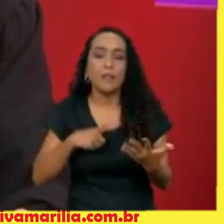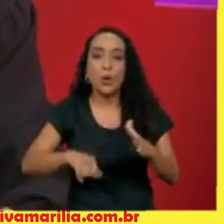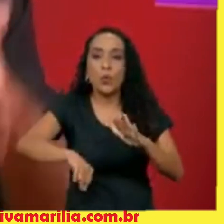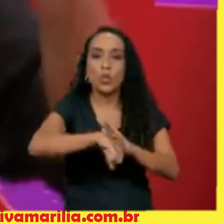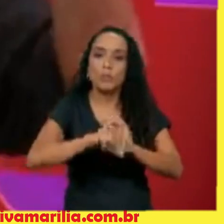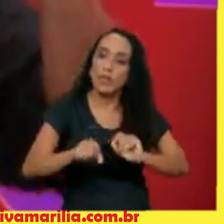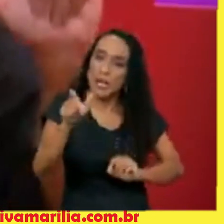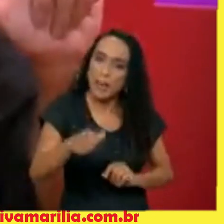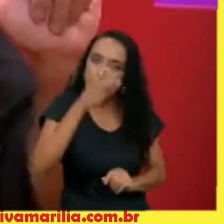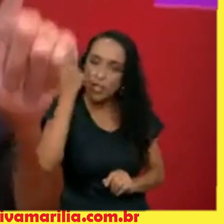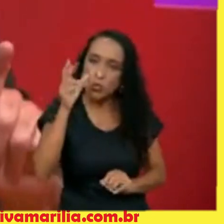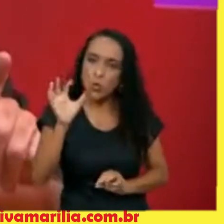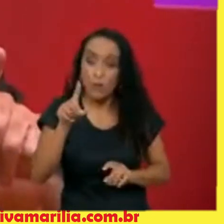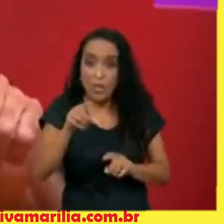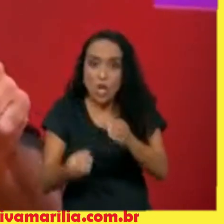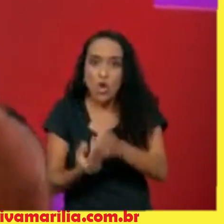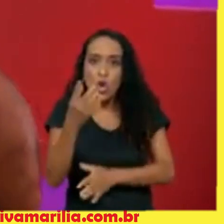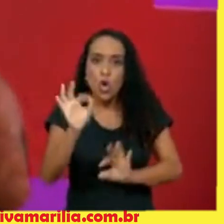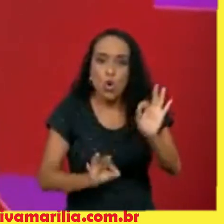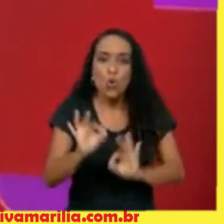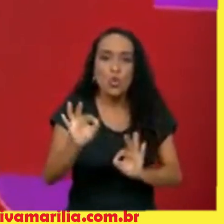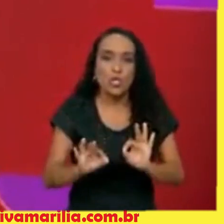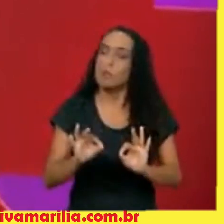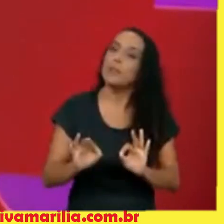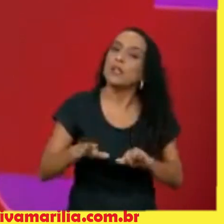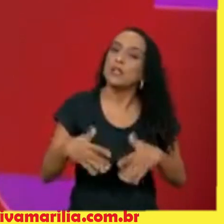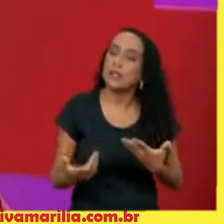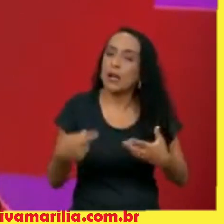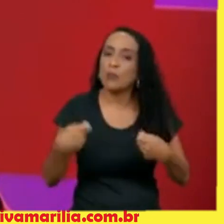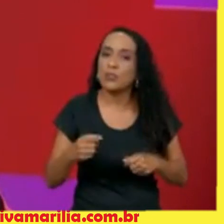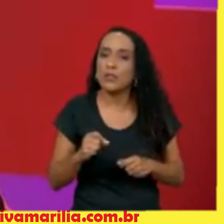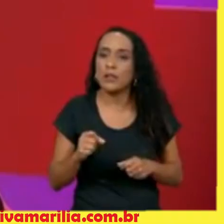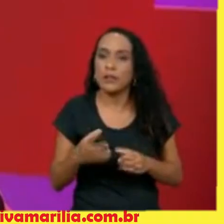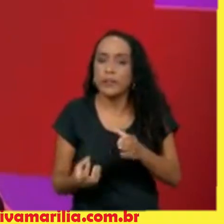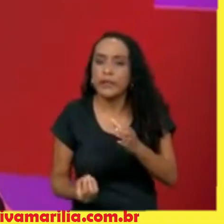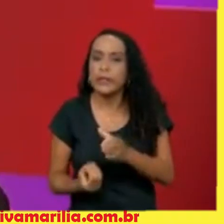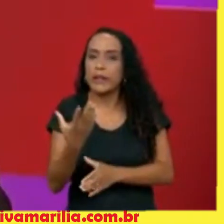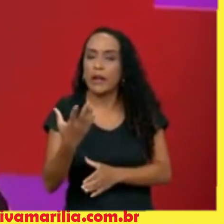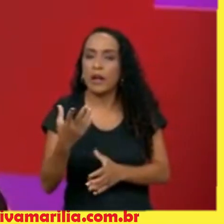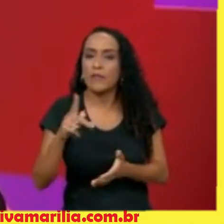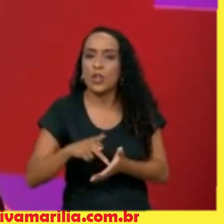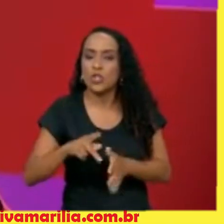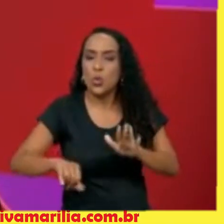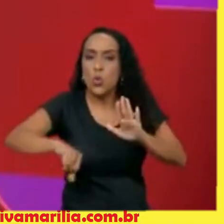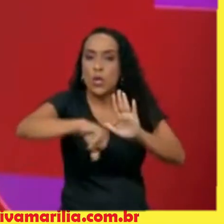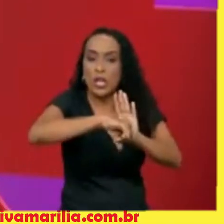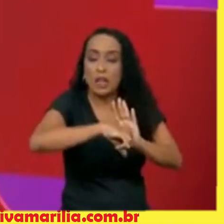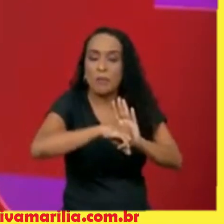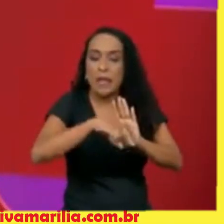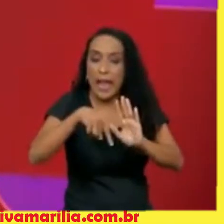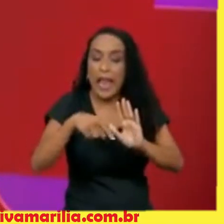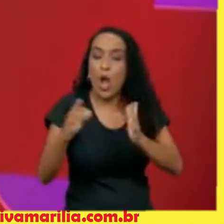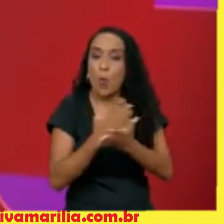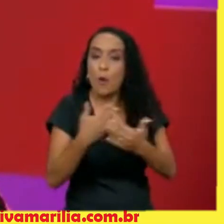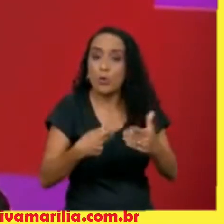o cara, você constrói o crime, como Foucault dizia, né? Então você tem que criar o crime como se fosse algo do pobre preto